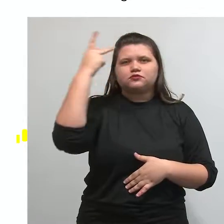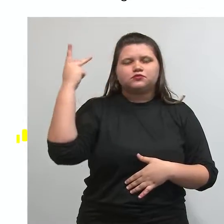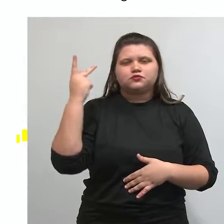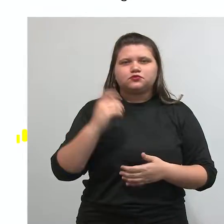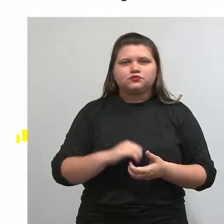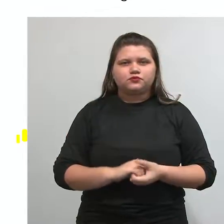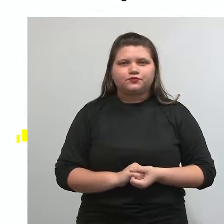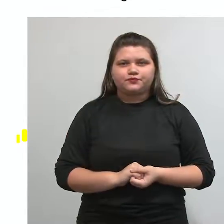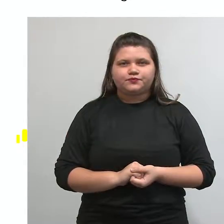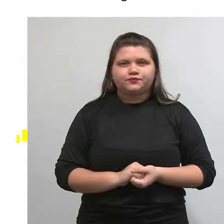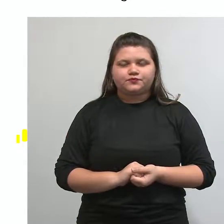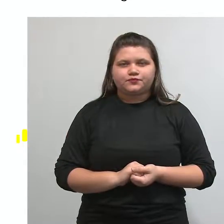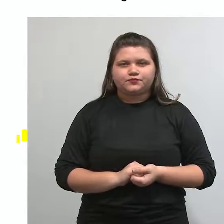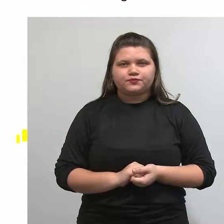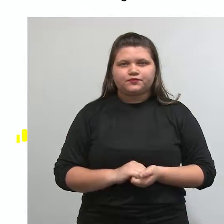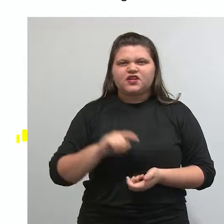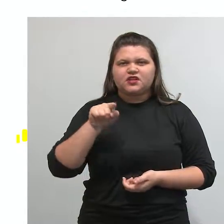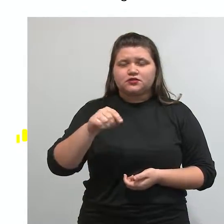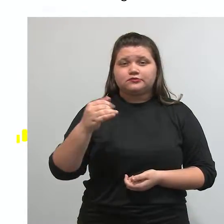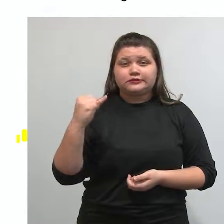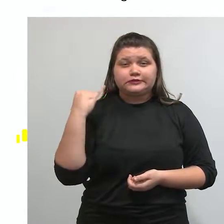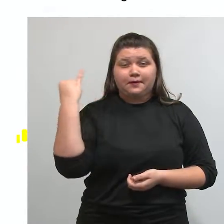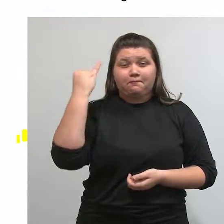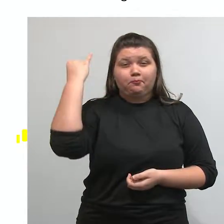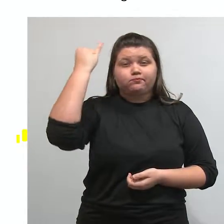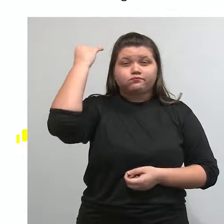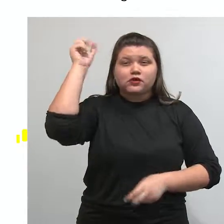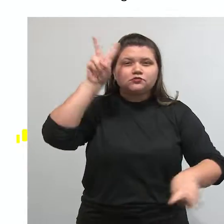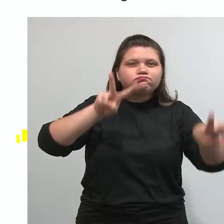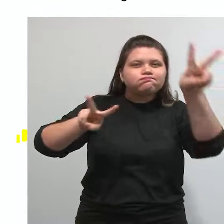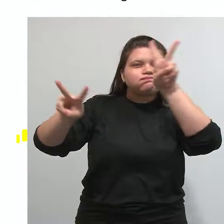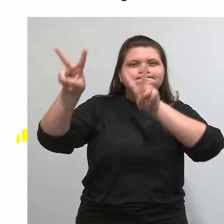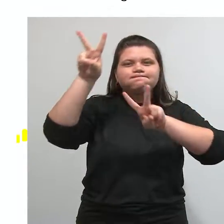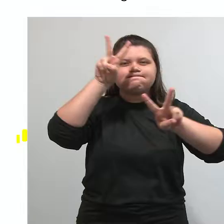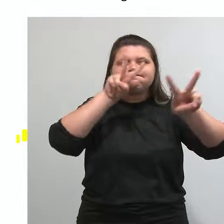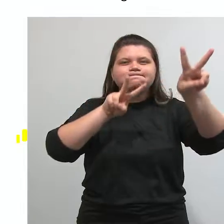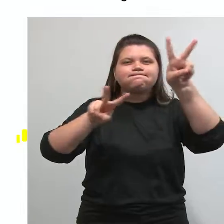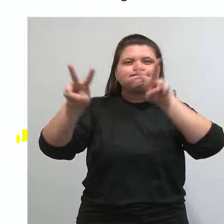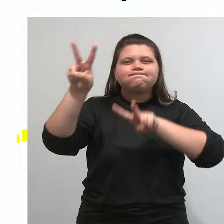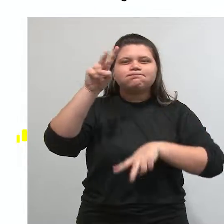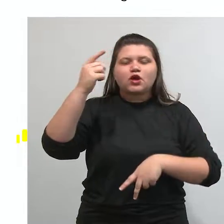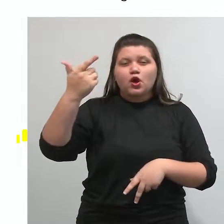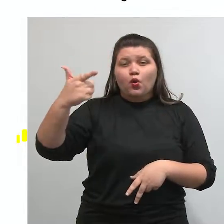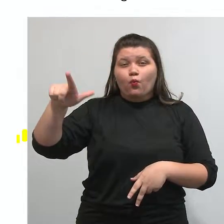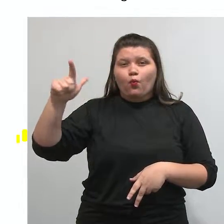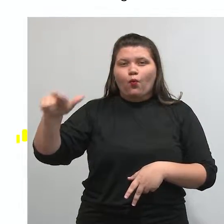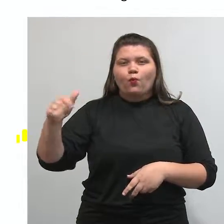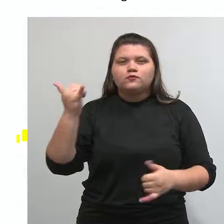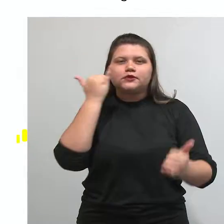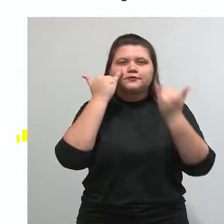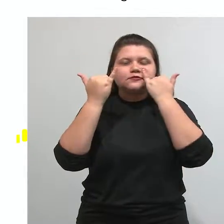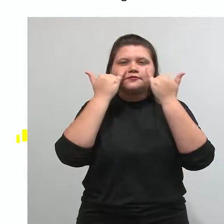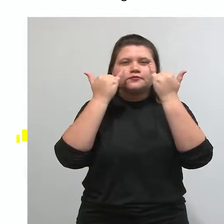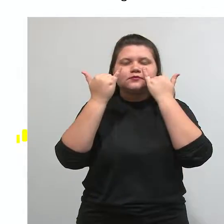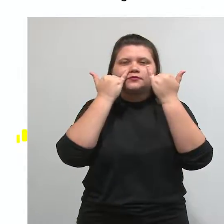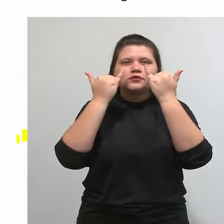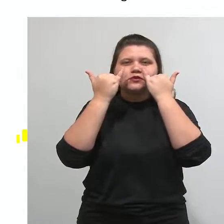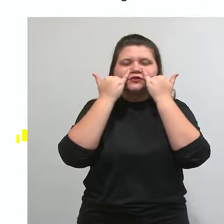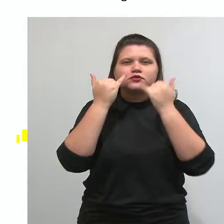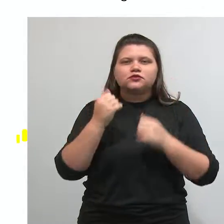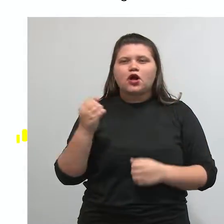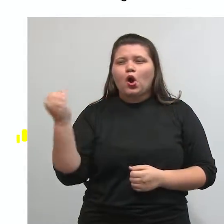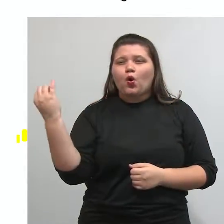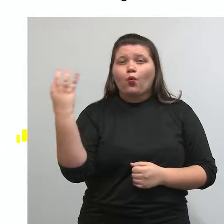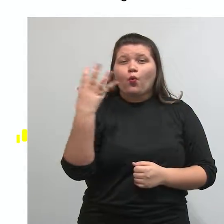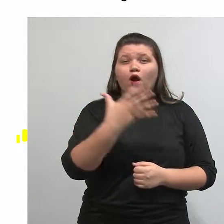pessoas. Então, isso ali é importantíssimo de você observar. Outra informação importante, gêneros, né?